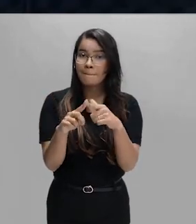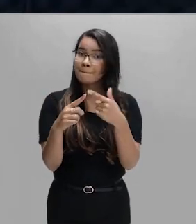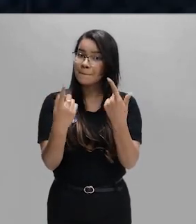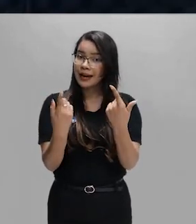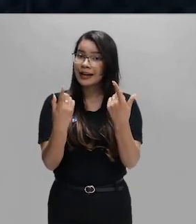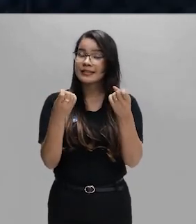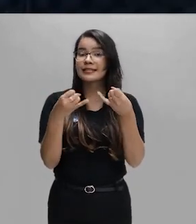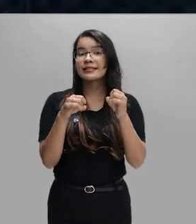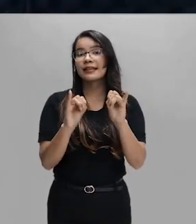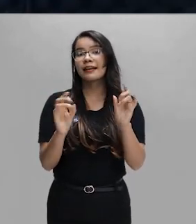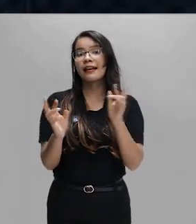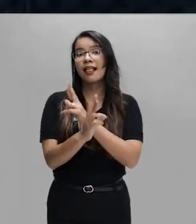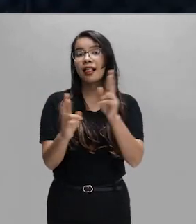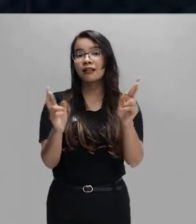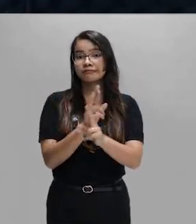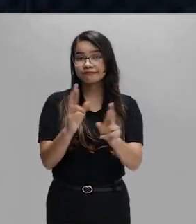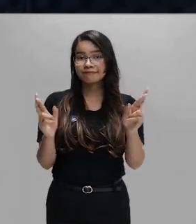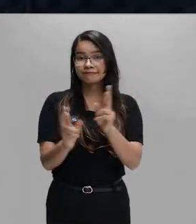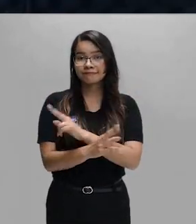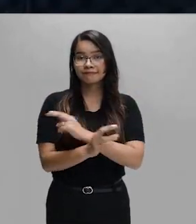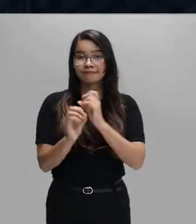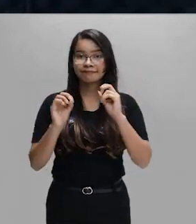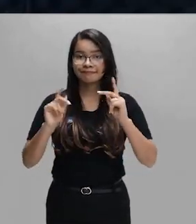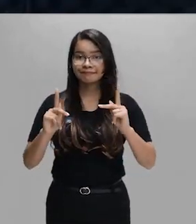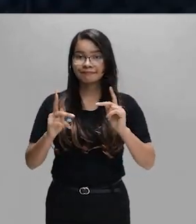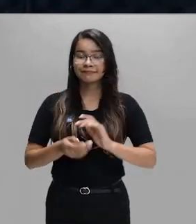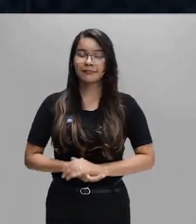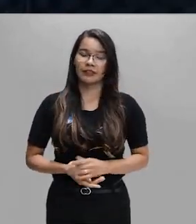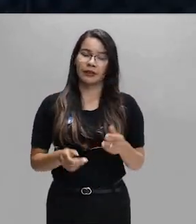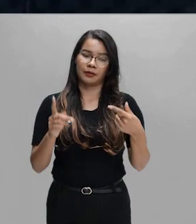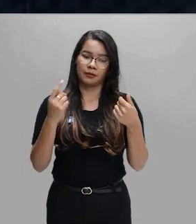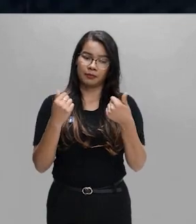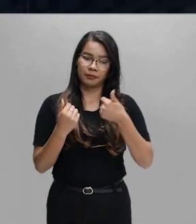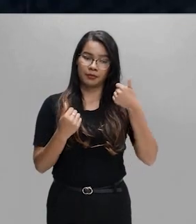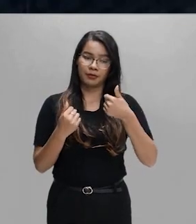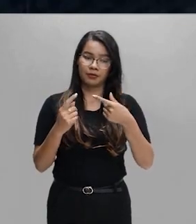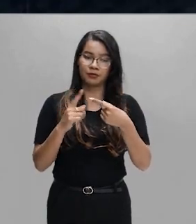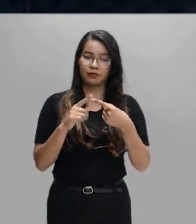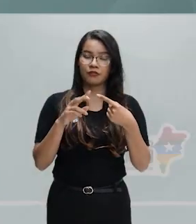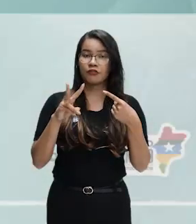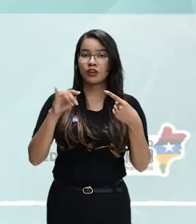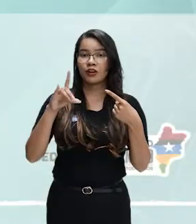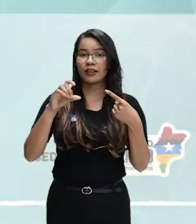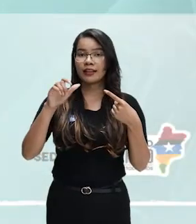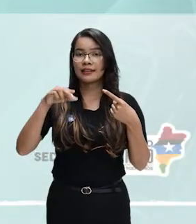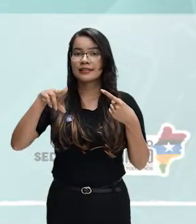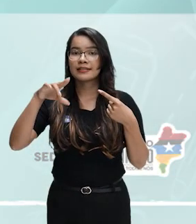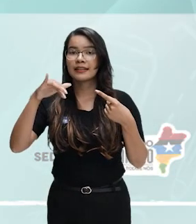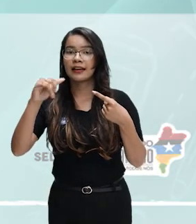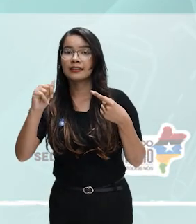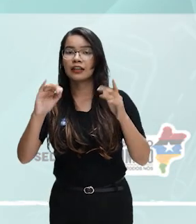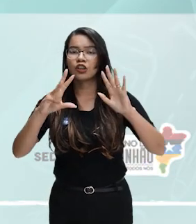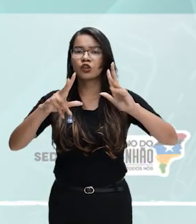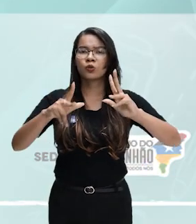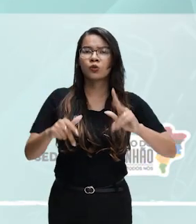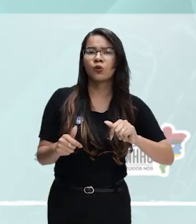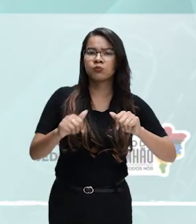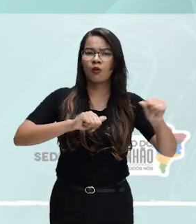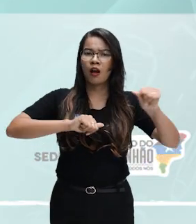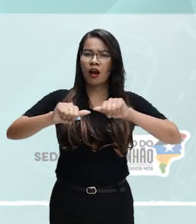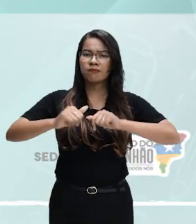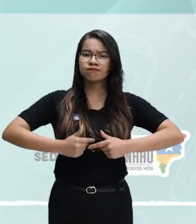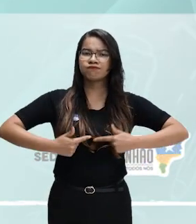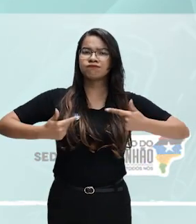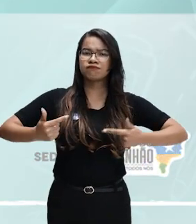se relacionam, ok? Vamos lá, então. Violência. Violência é todo ato agressivo que tem a